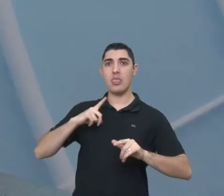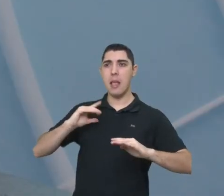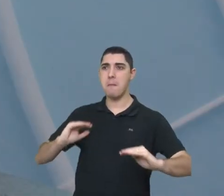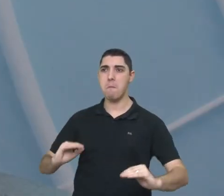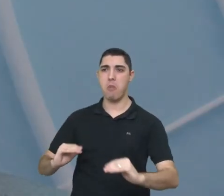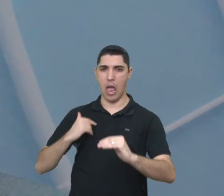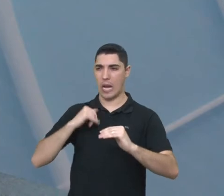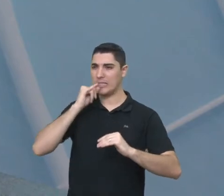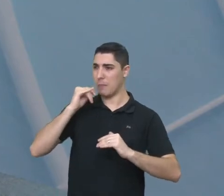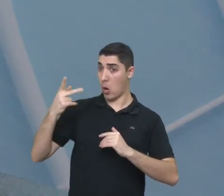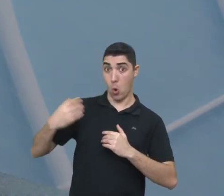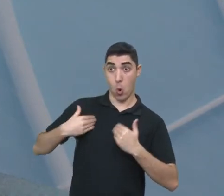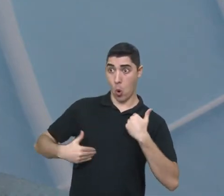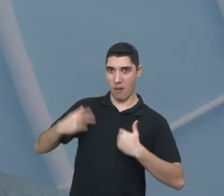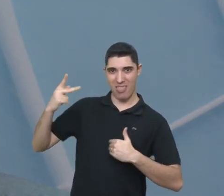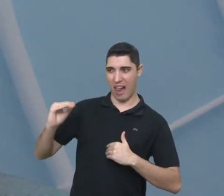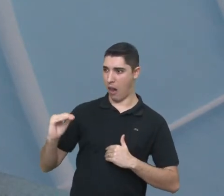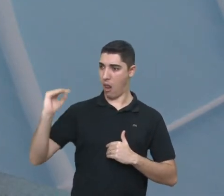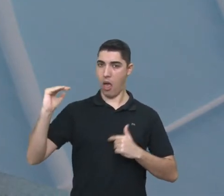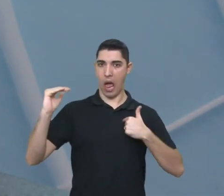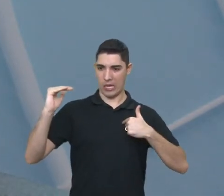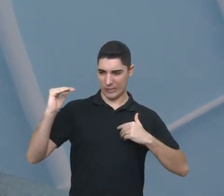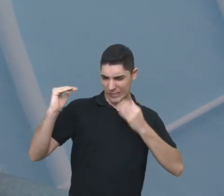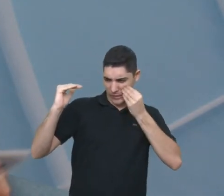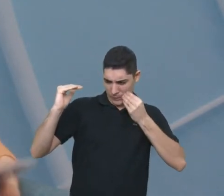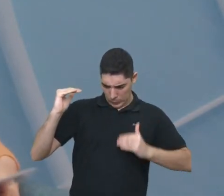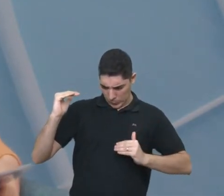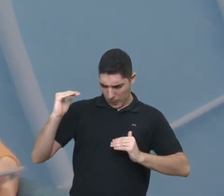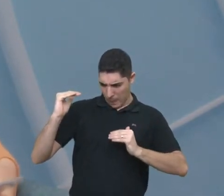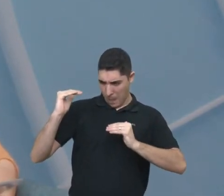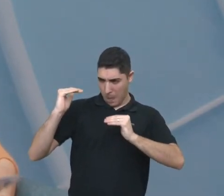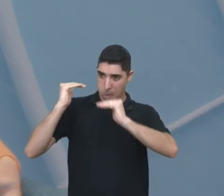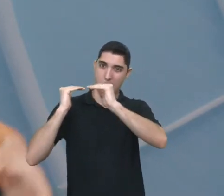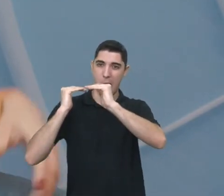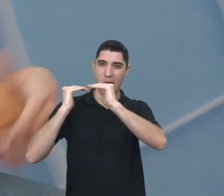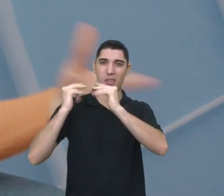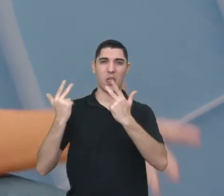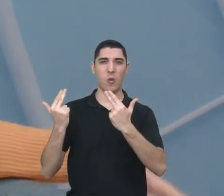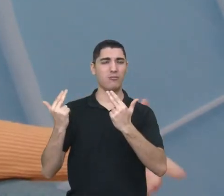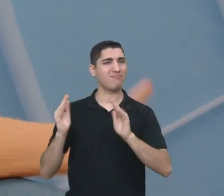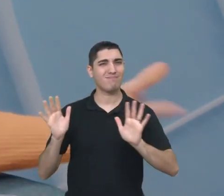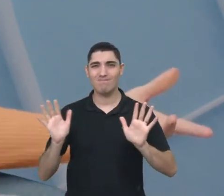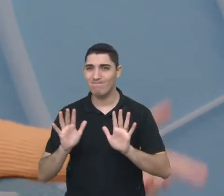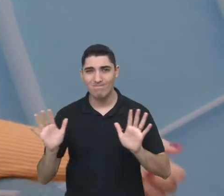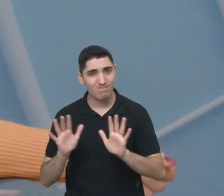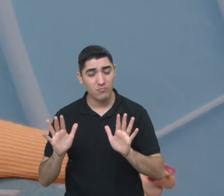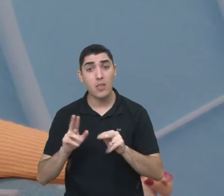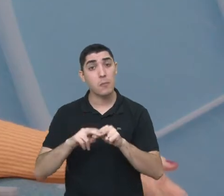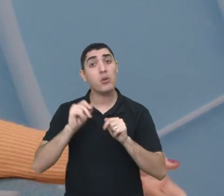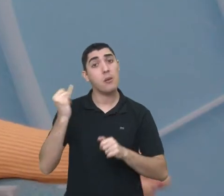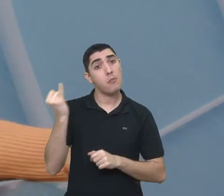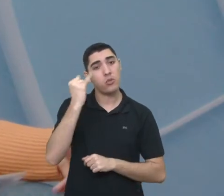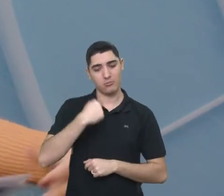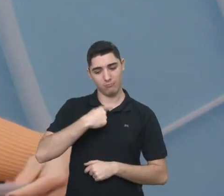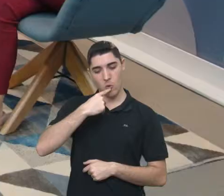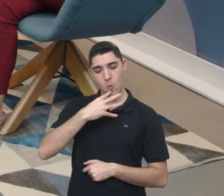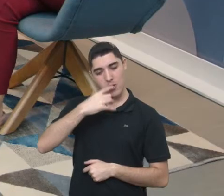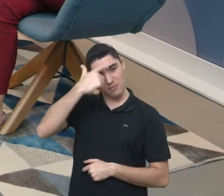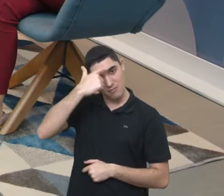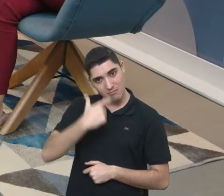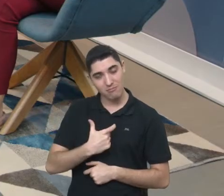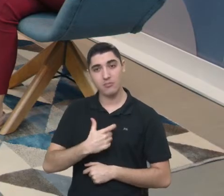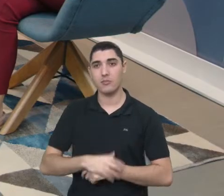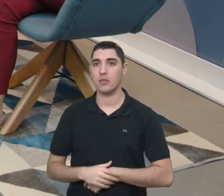padrão, né? Vai fazer mal, ela vai tentar chegar aquilo, vai acabar fazendo mal, por isso é importante o autoconhecimento também,